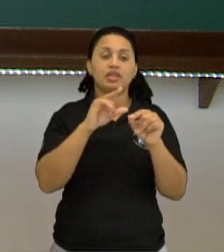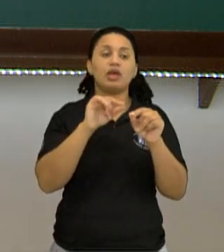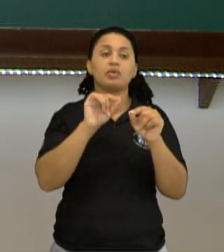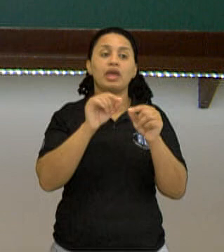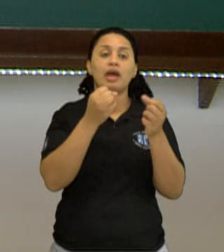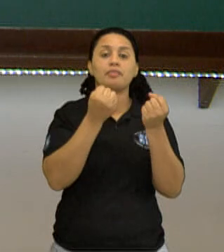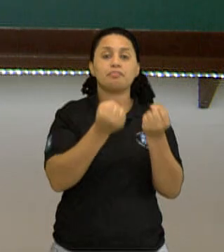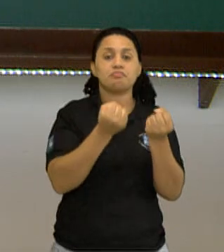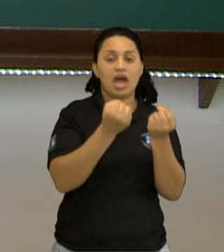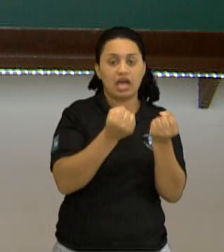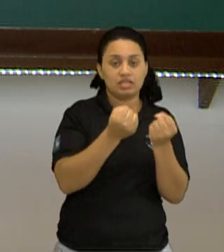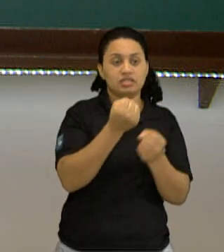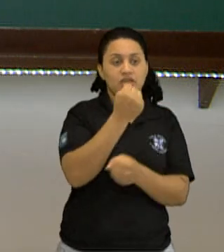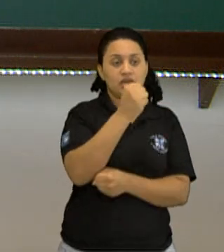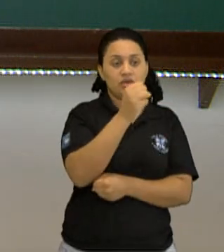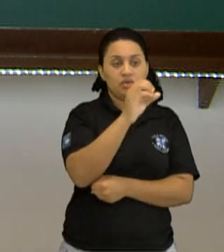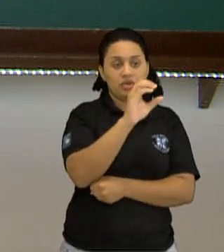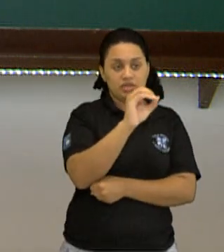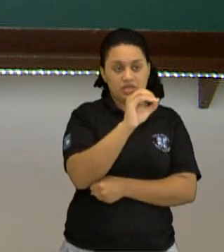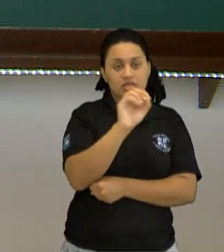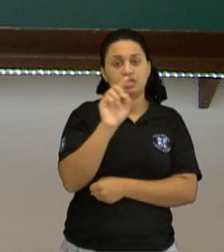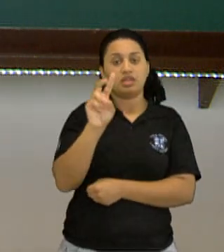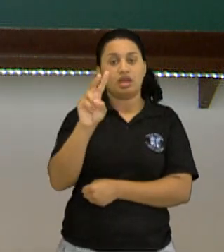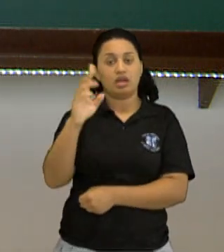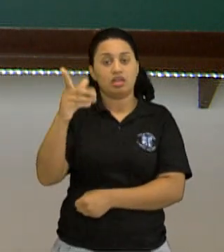igual a massa vezes a velocidade. Ou seja,